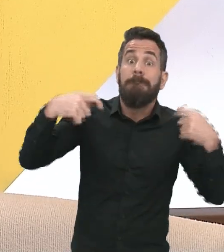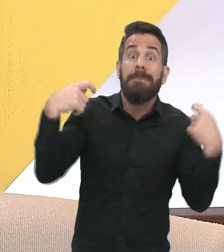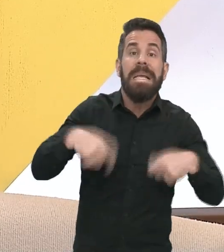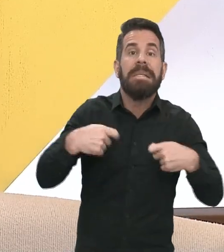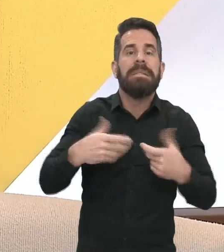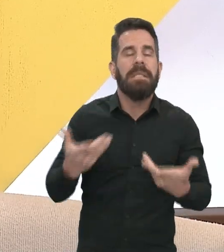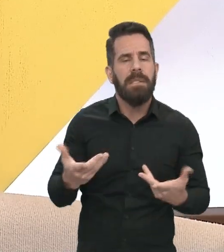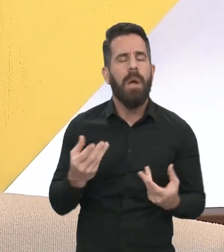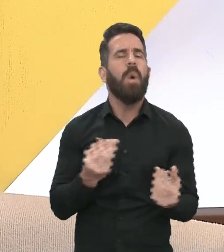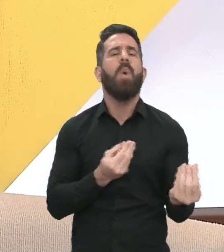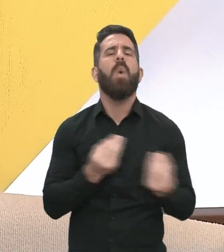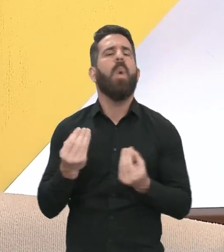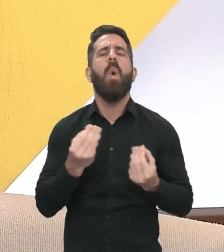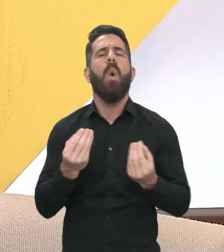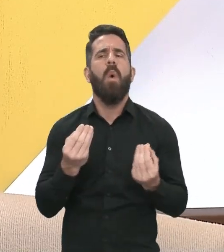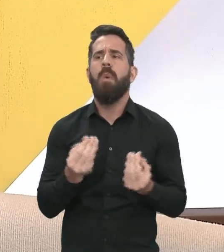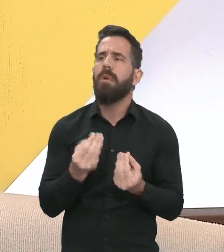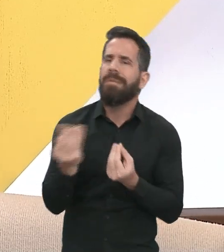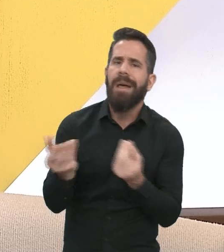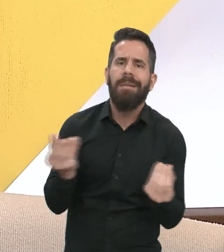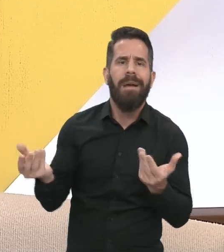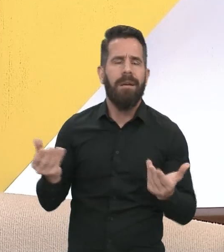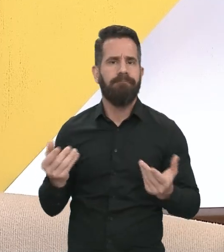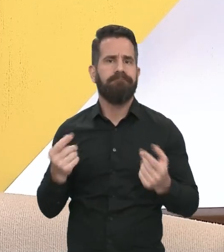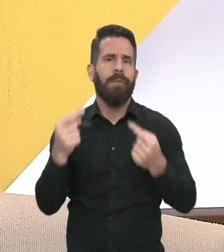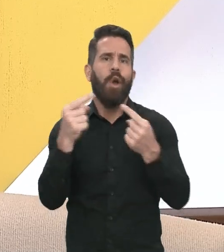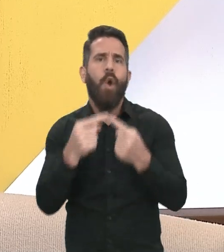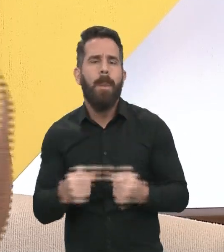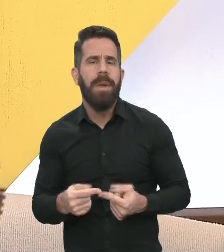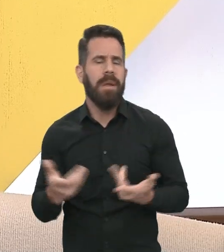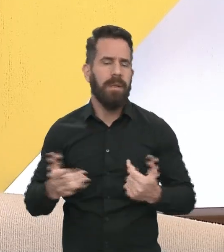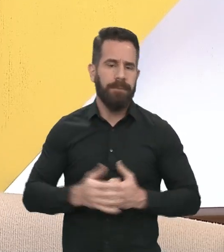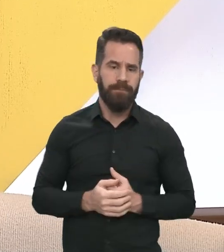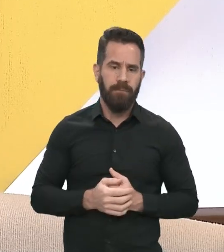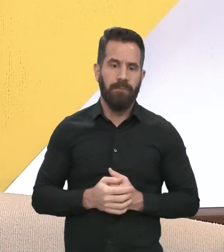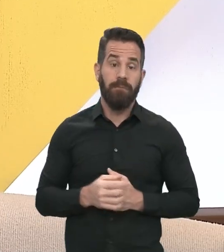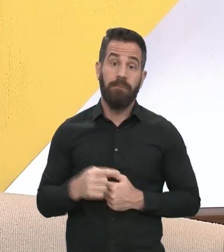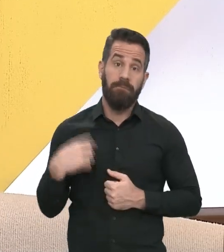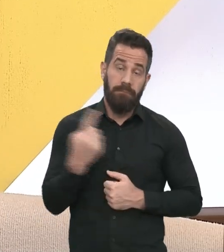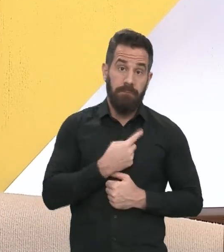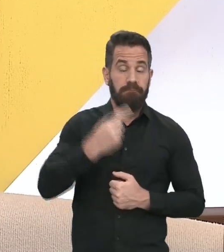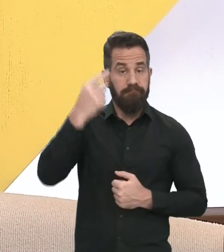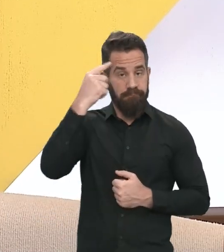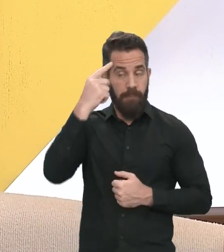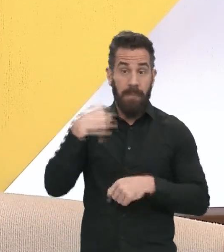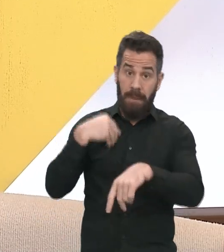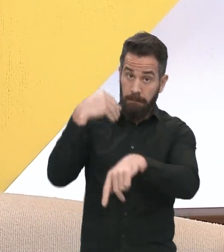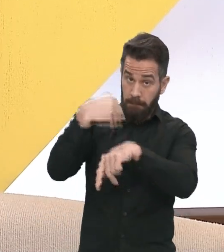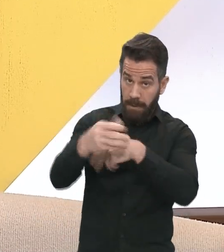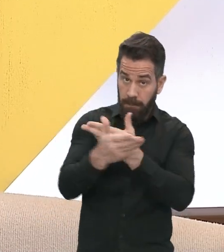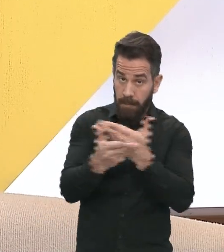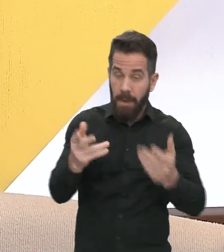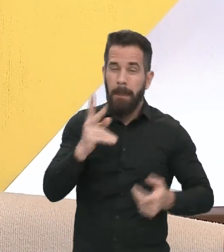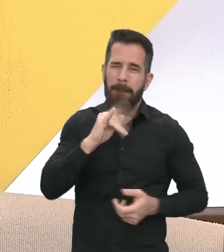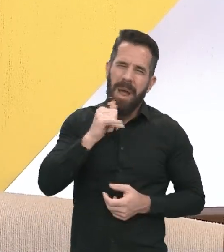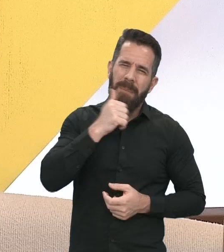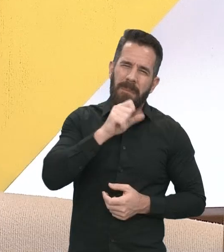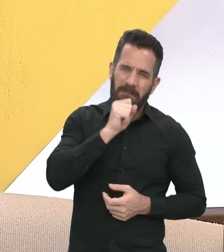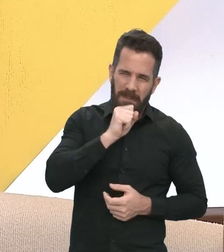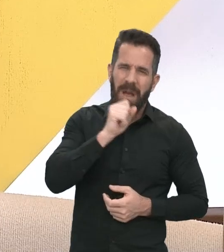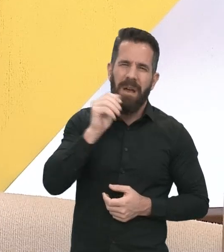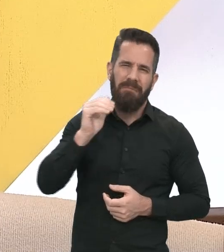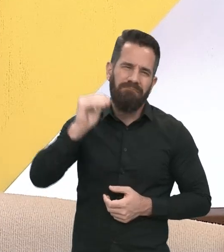que é necessário? A gente recomenda que seja pensado pelos cuidadores, pelos pais dessa criança,